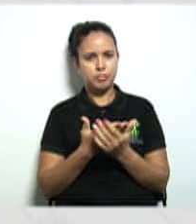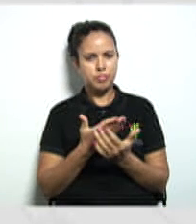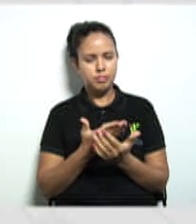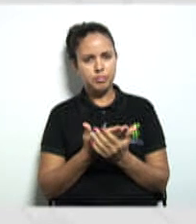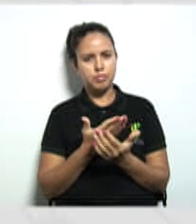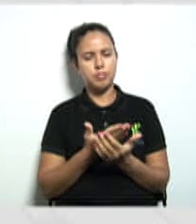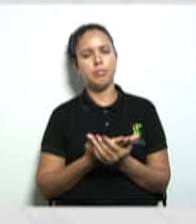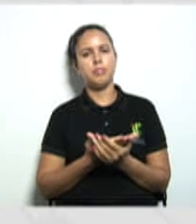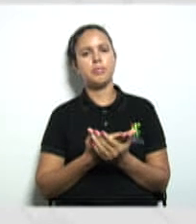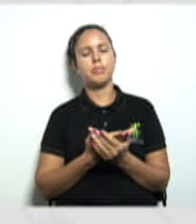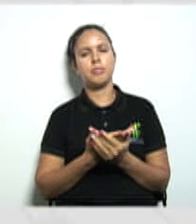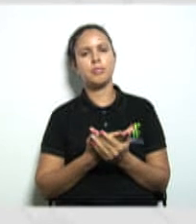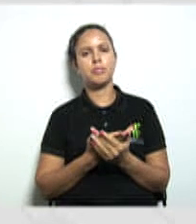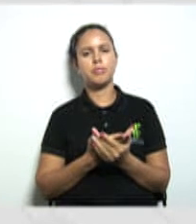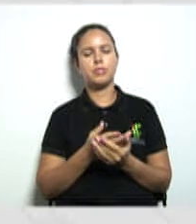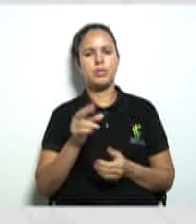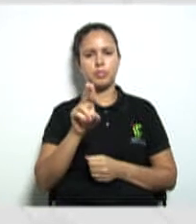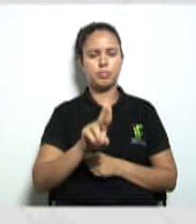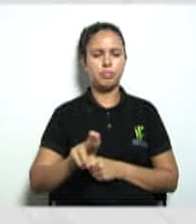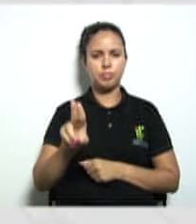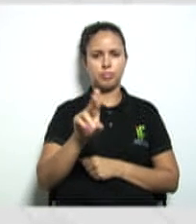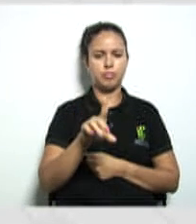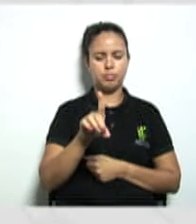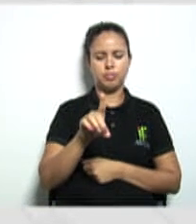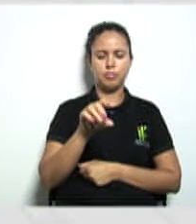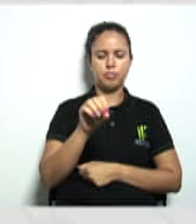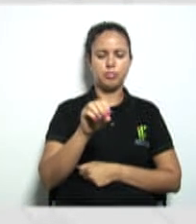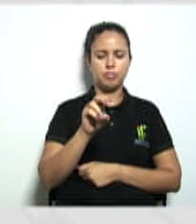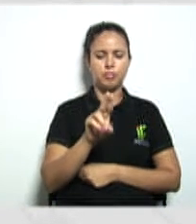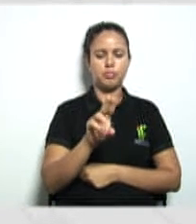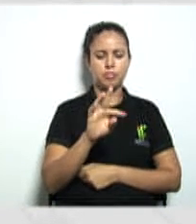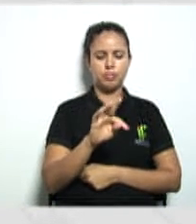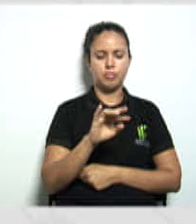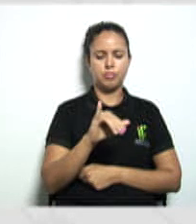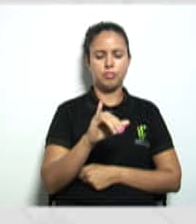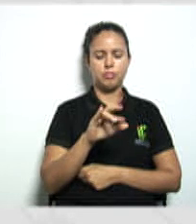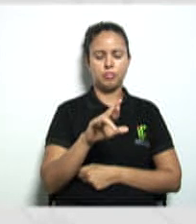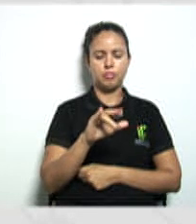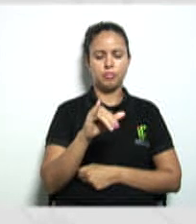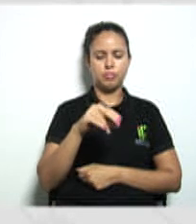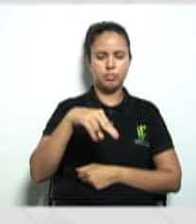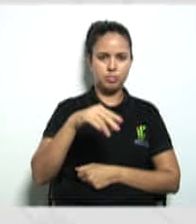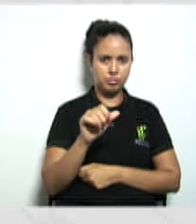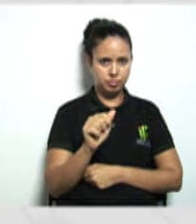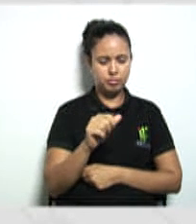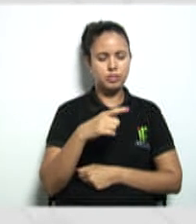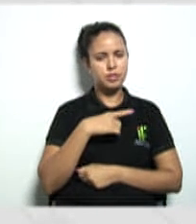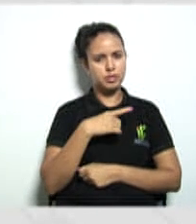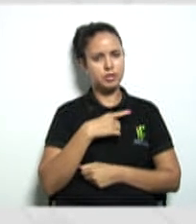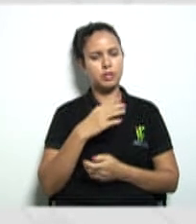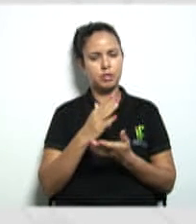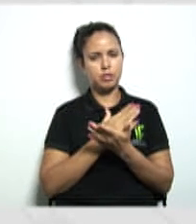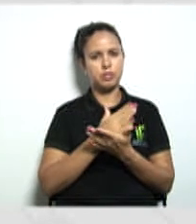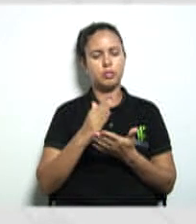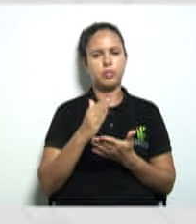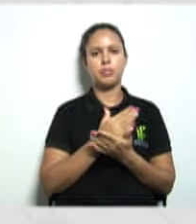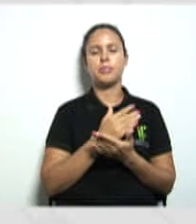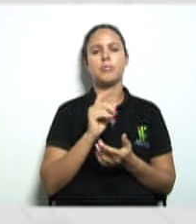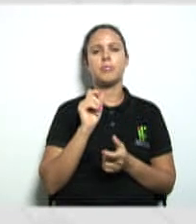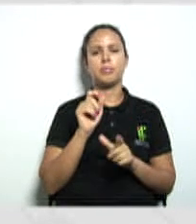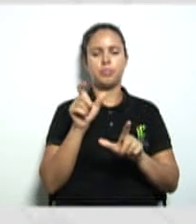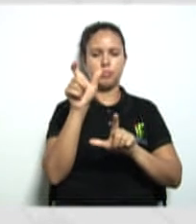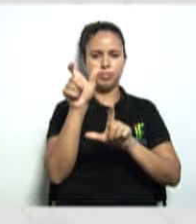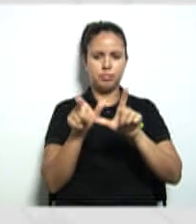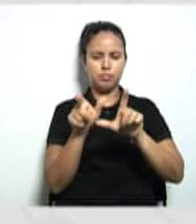uma doutrina, né? Inclusive mesmo das cooperativas. Existem alguns escritores, né, que montam os seus livros, que nós podemos falar